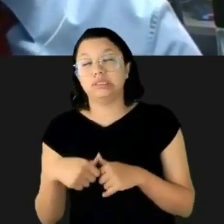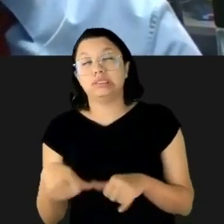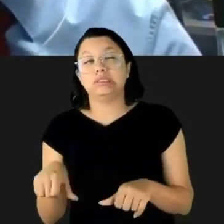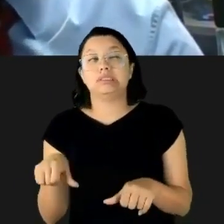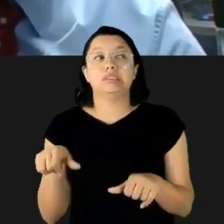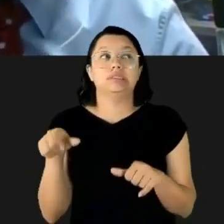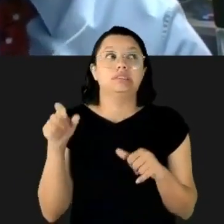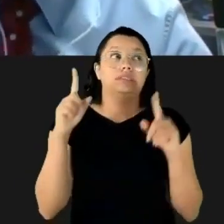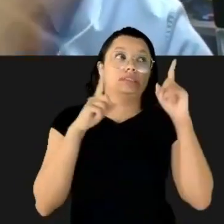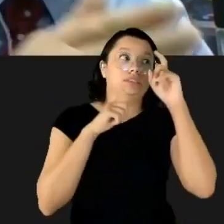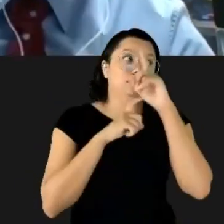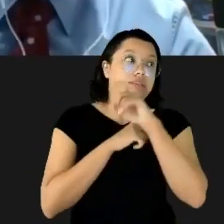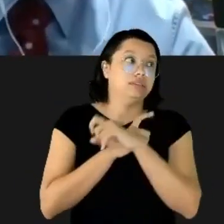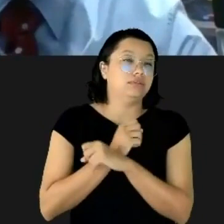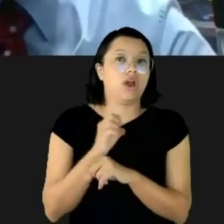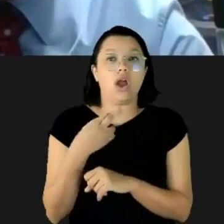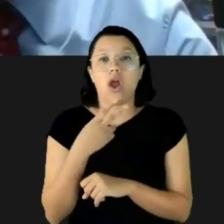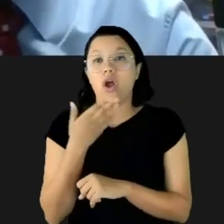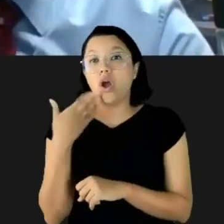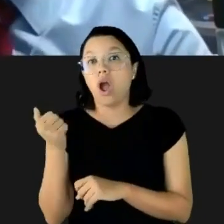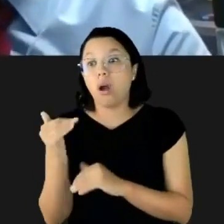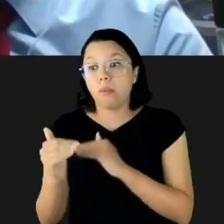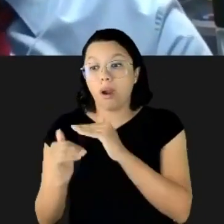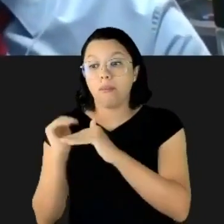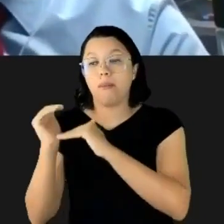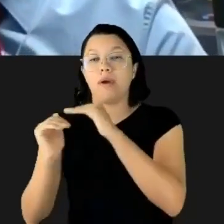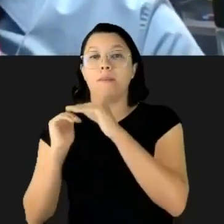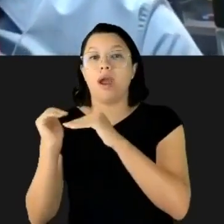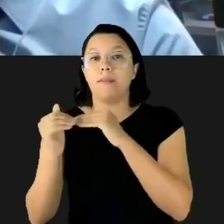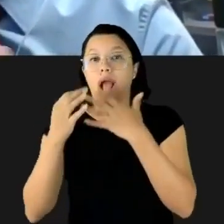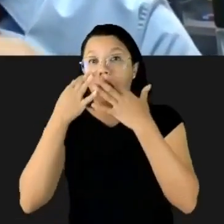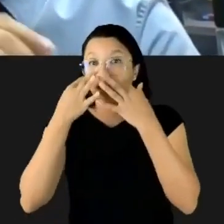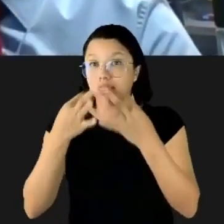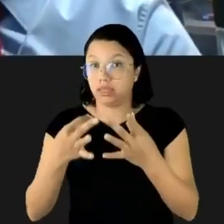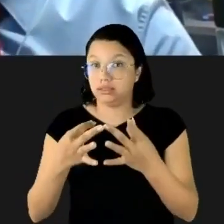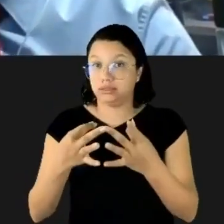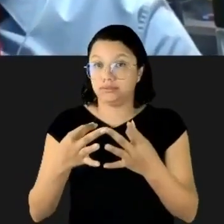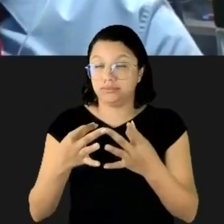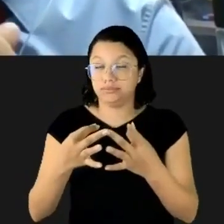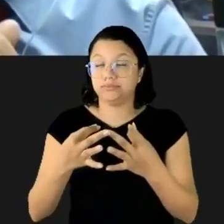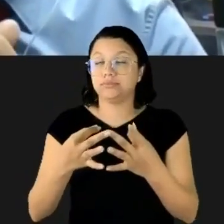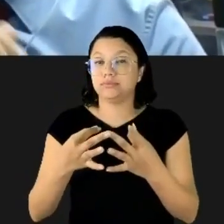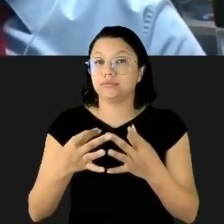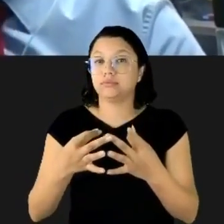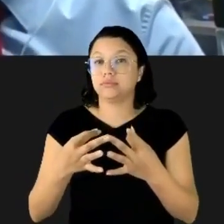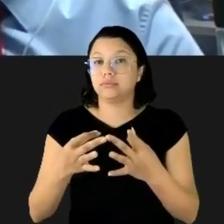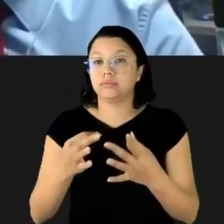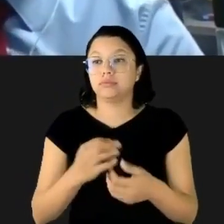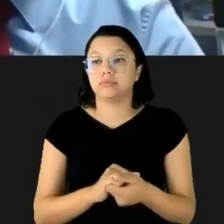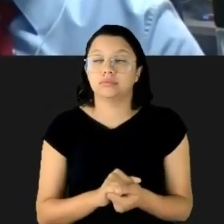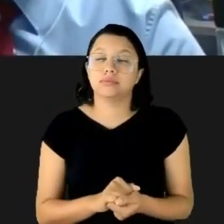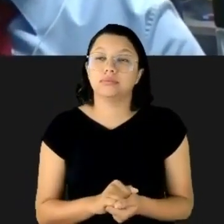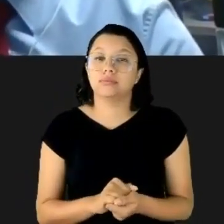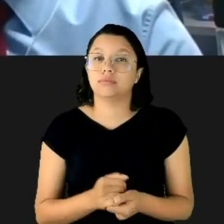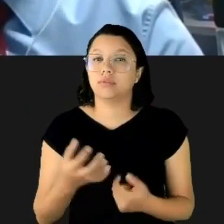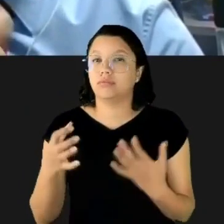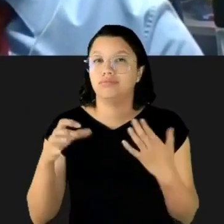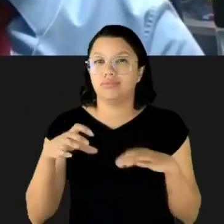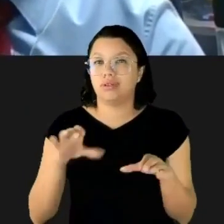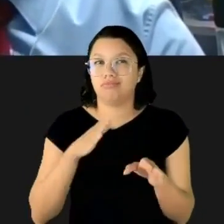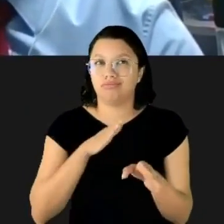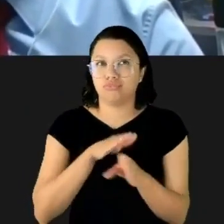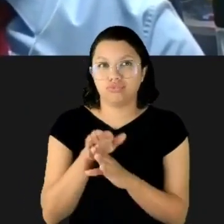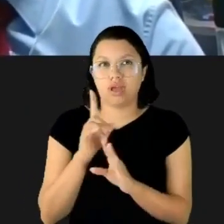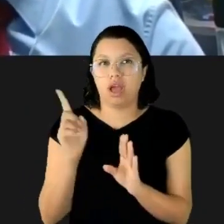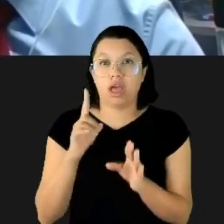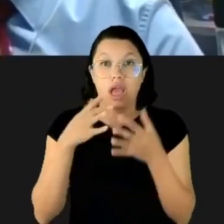difícil para cumprir ou é melhor ir voltando só chamo atenção longe de querer dar uma orientação